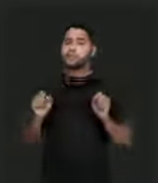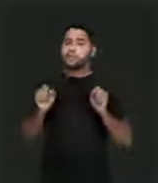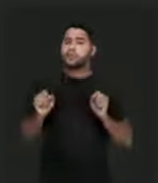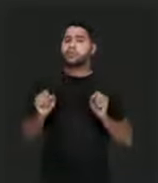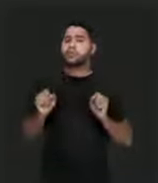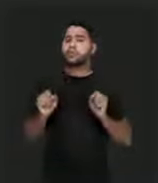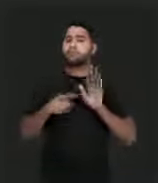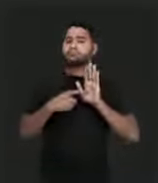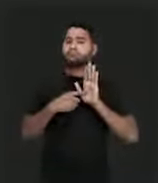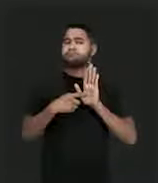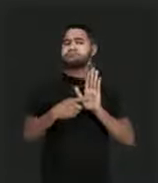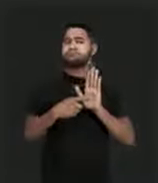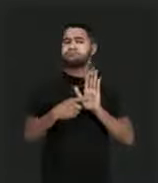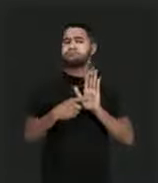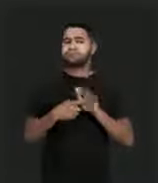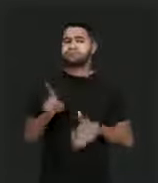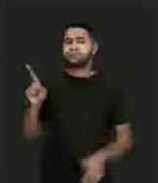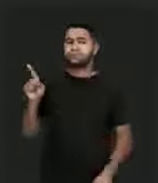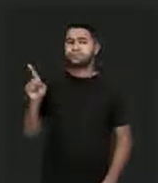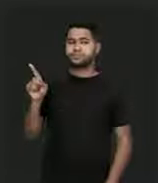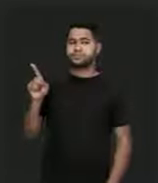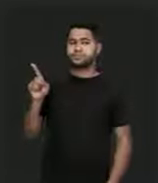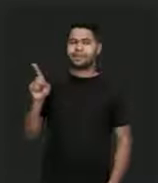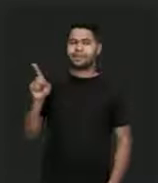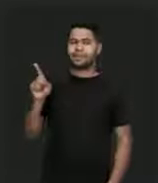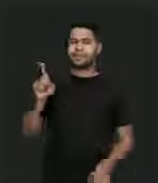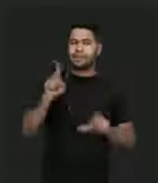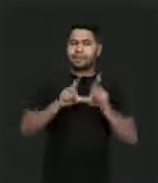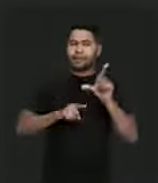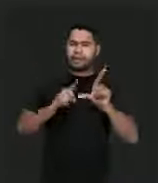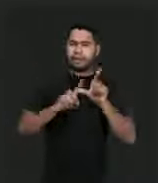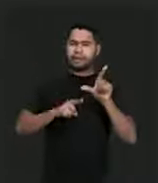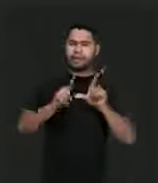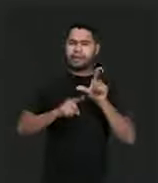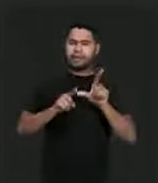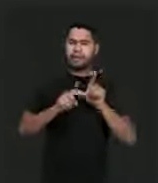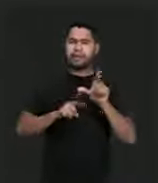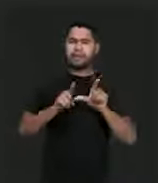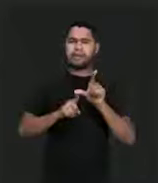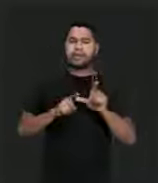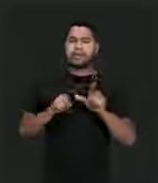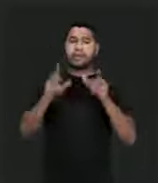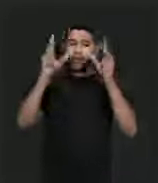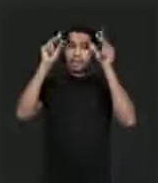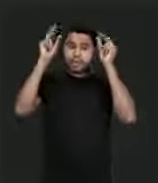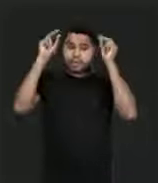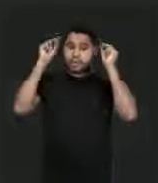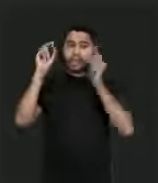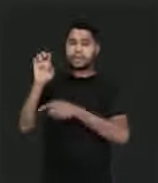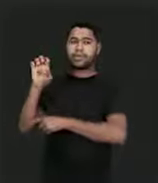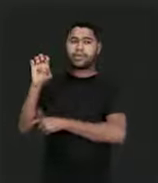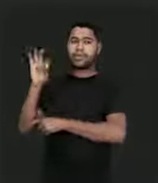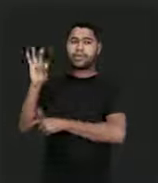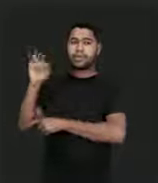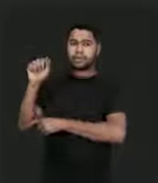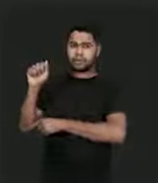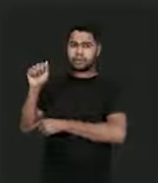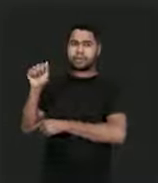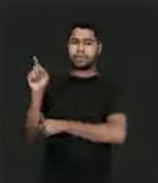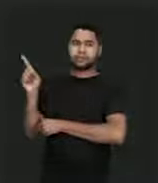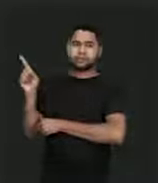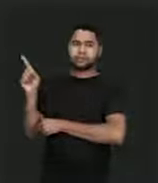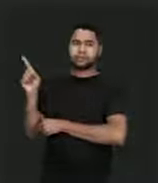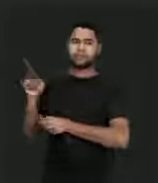ser representado por essa letra grega chamada eta. O rendimento da máquina de